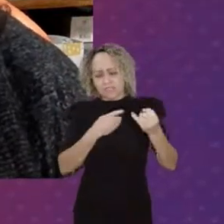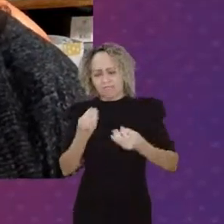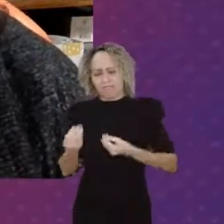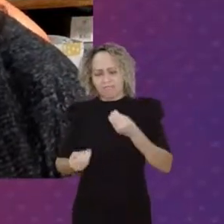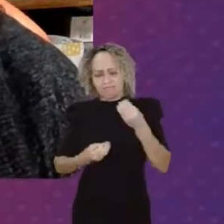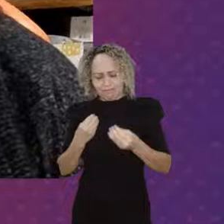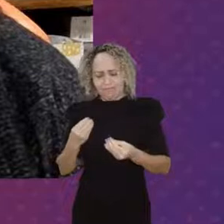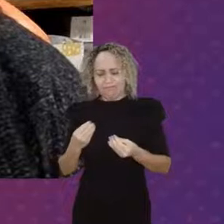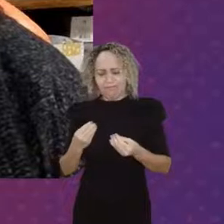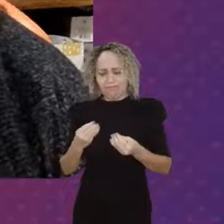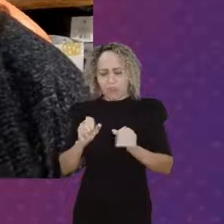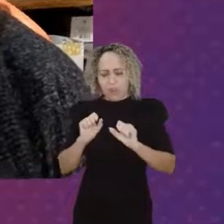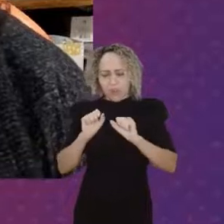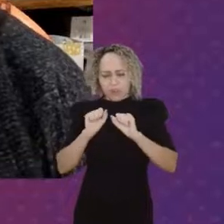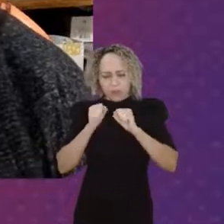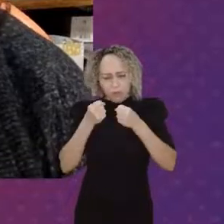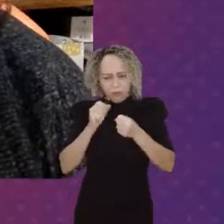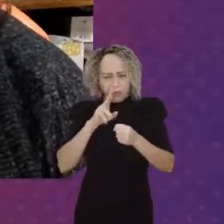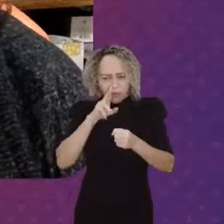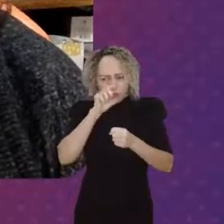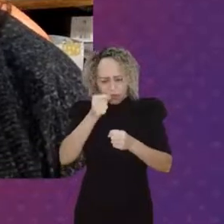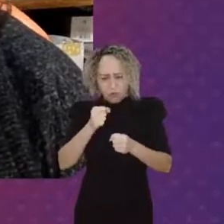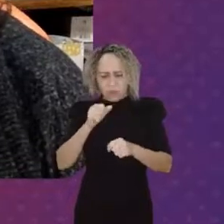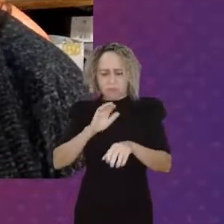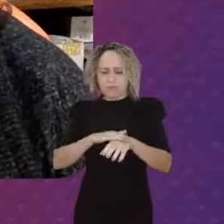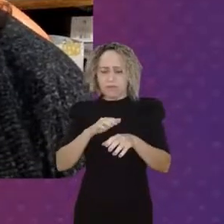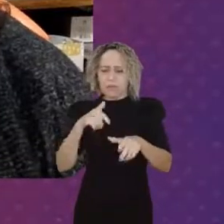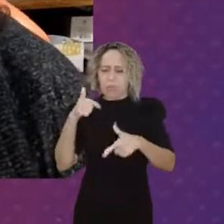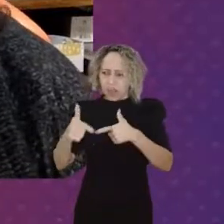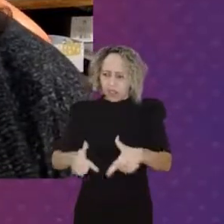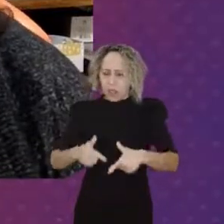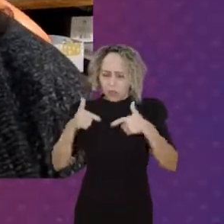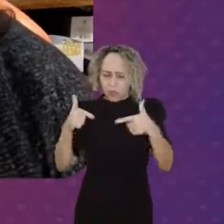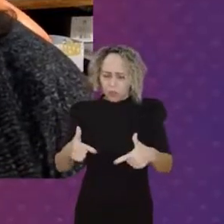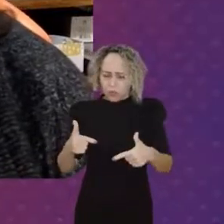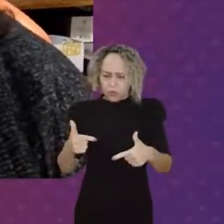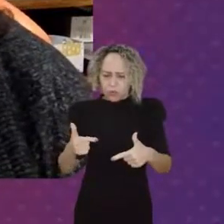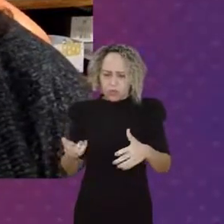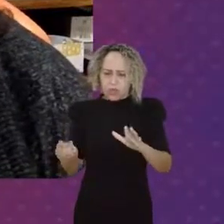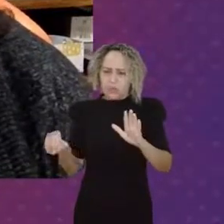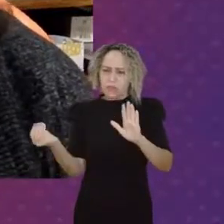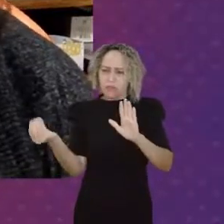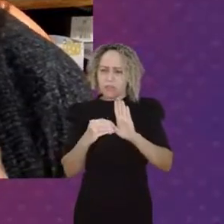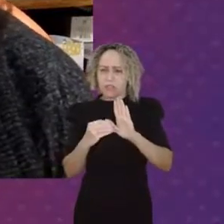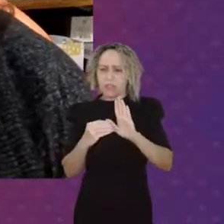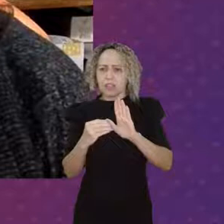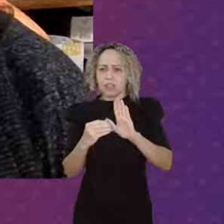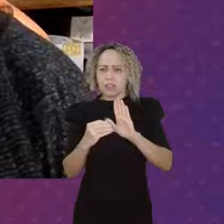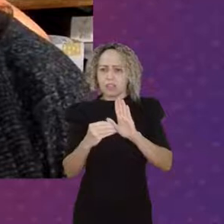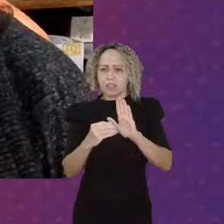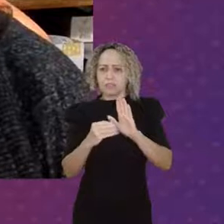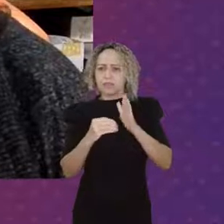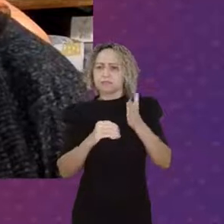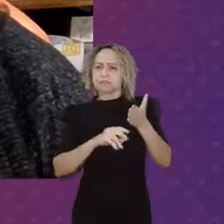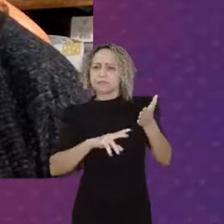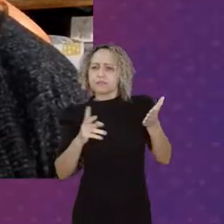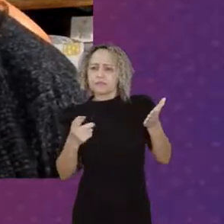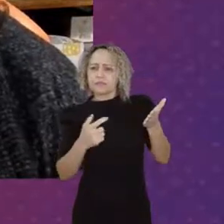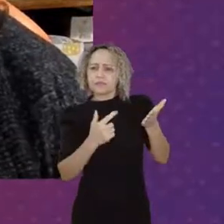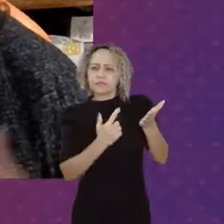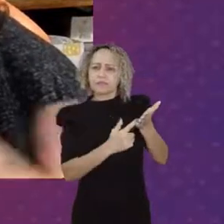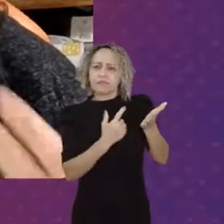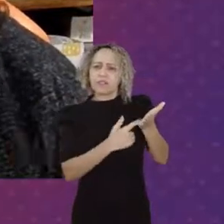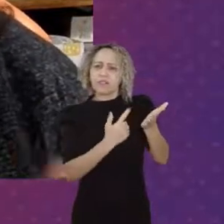Então, força nessa luta. Eu vou deixar uma leitura complementar aqui para que vocês possam, para que você possa, né,